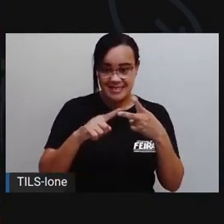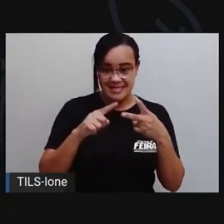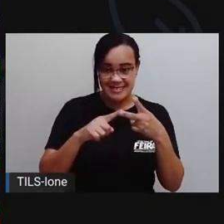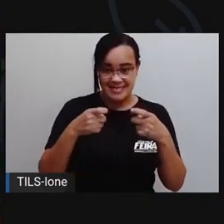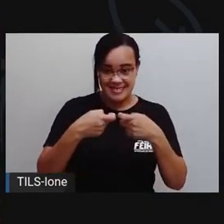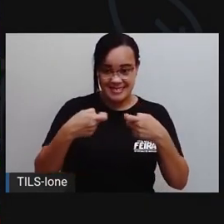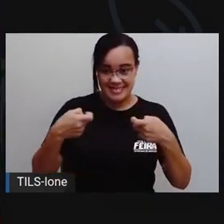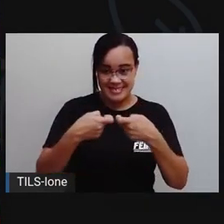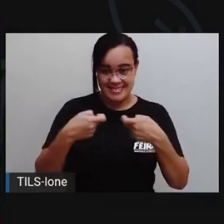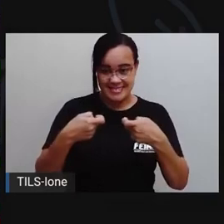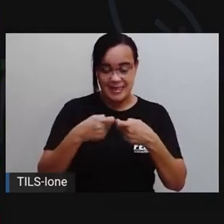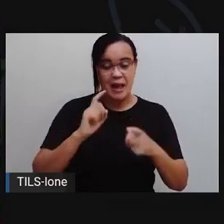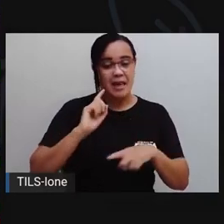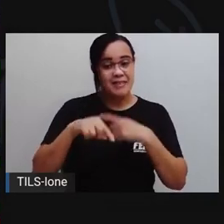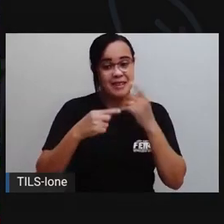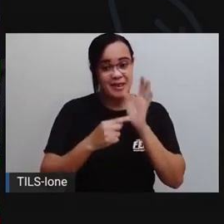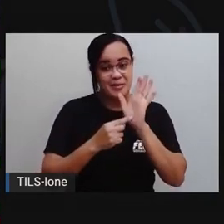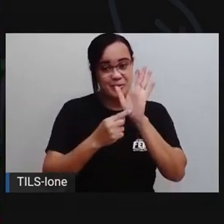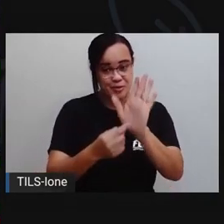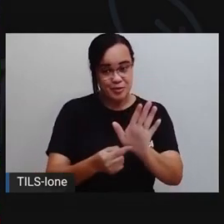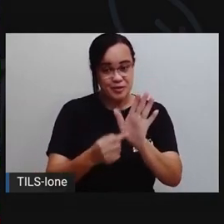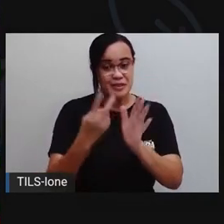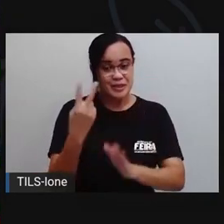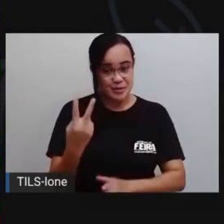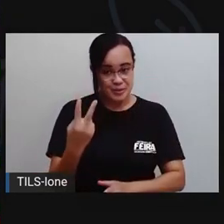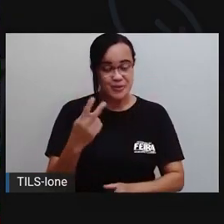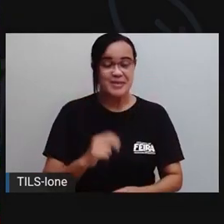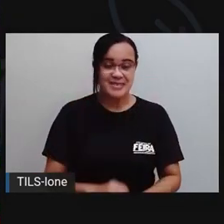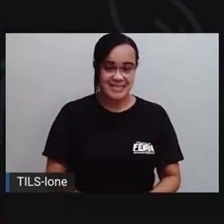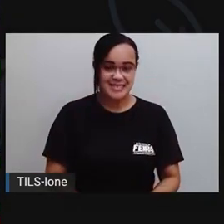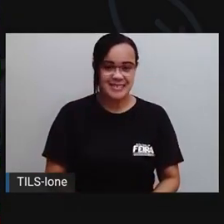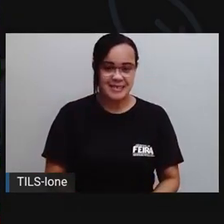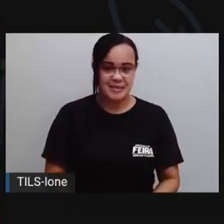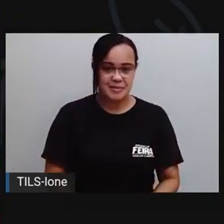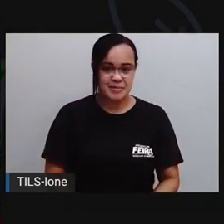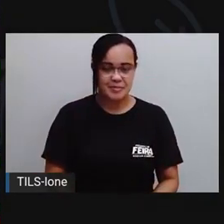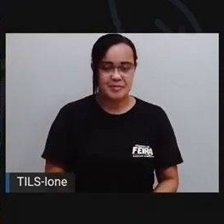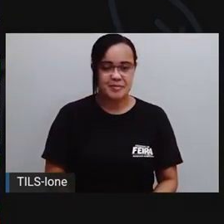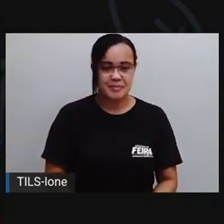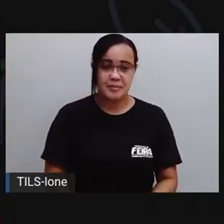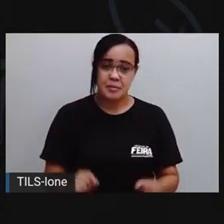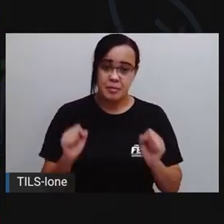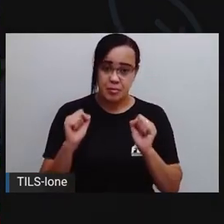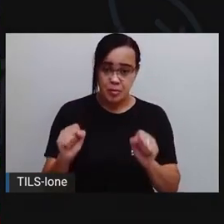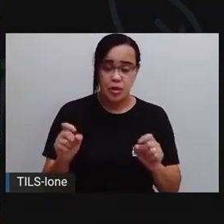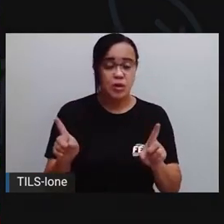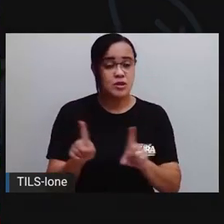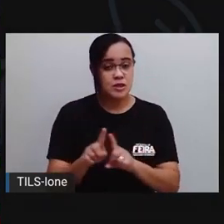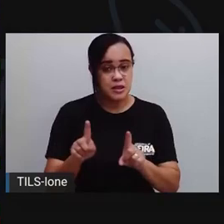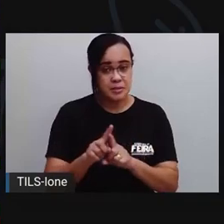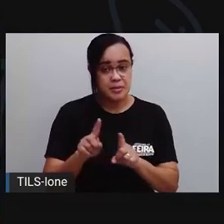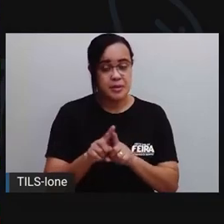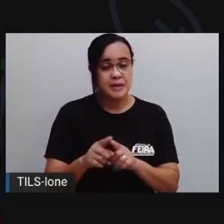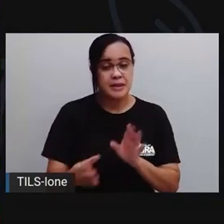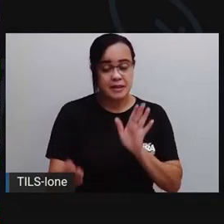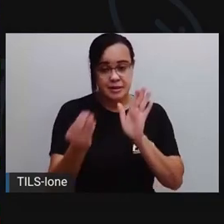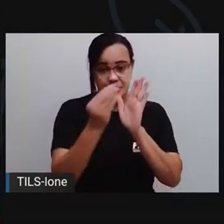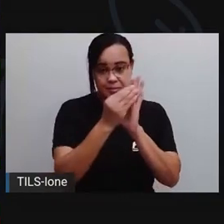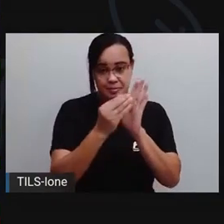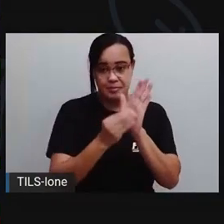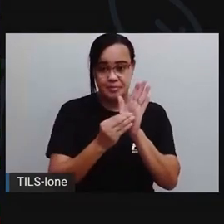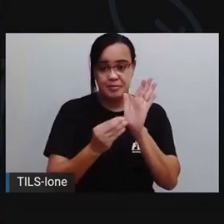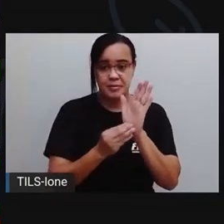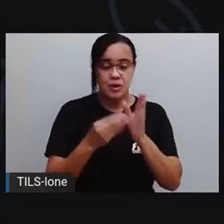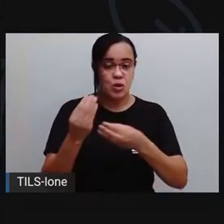Homem-Aranha. Já já eu mostro as duas. Tá aqui secando. A do Homem-Aranha. O que é que você pode fazer? Você pode também colocar, né, a fita